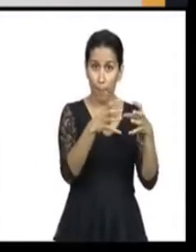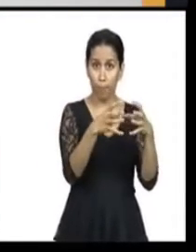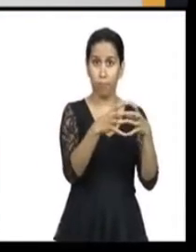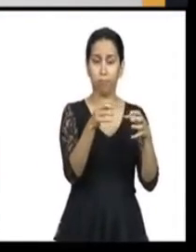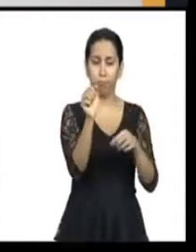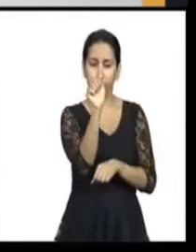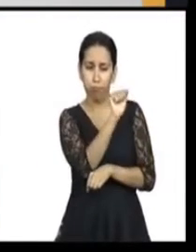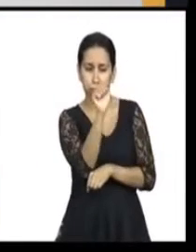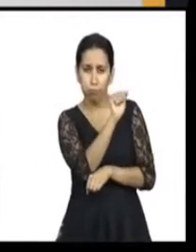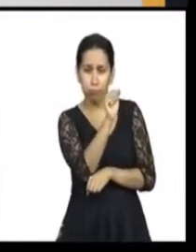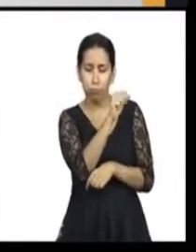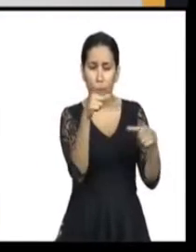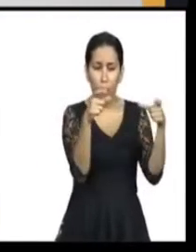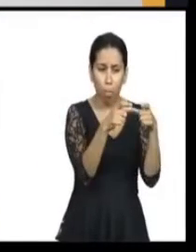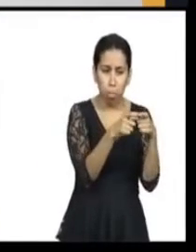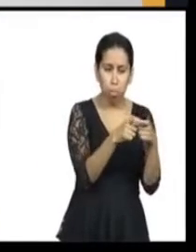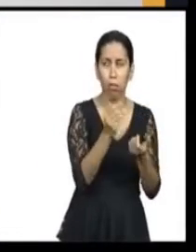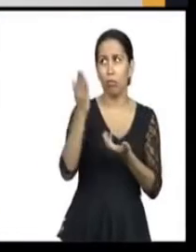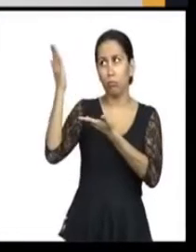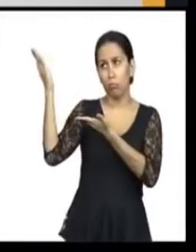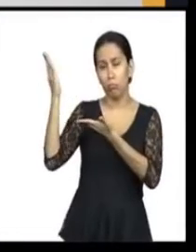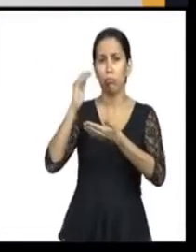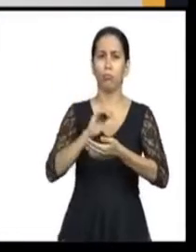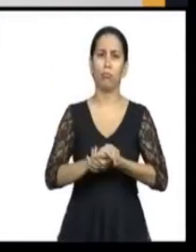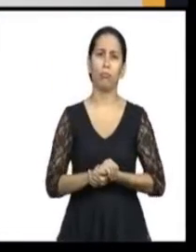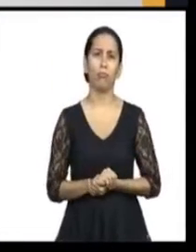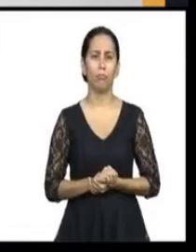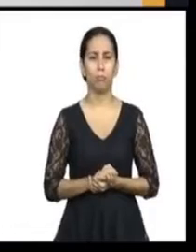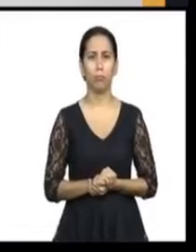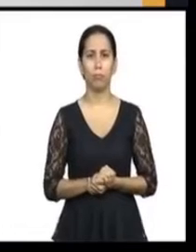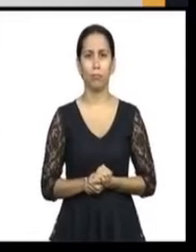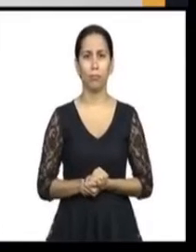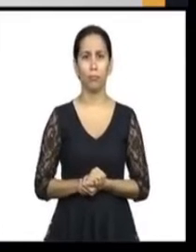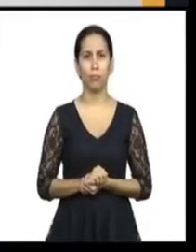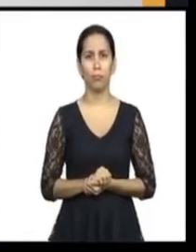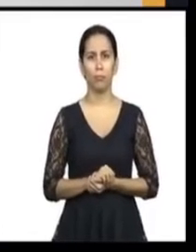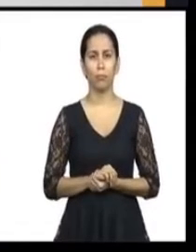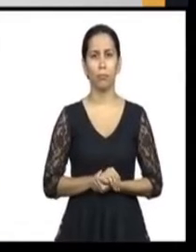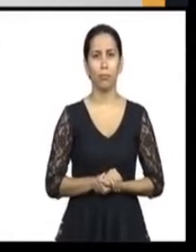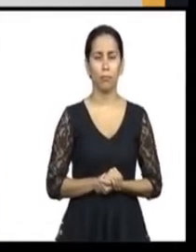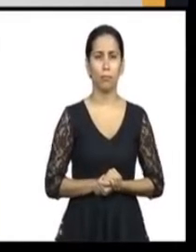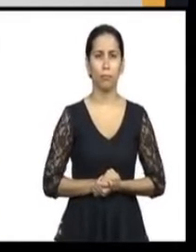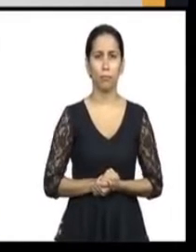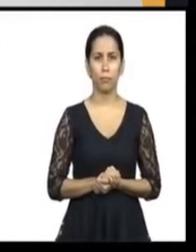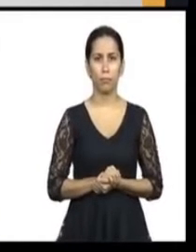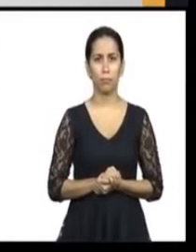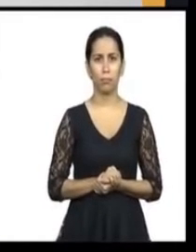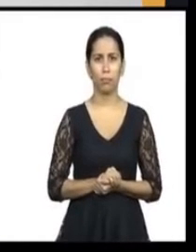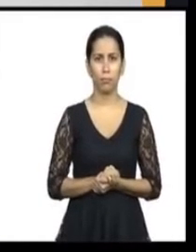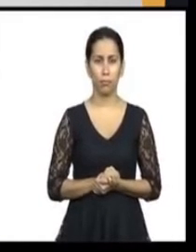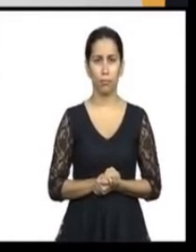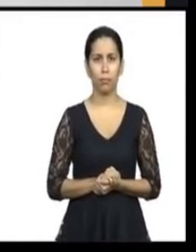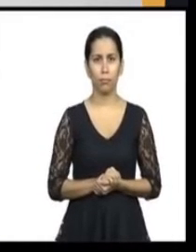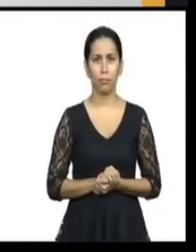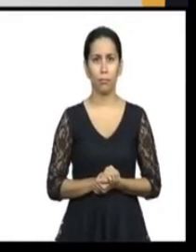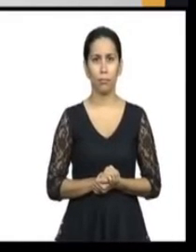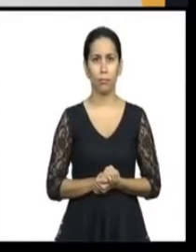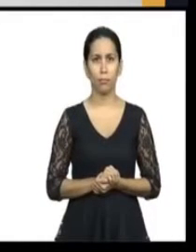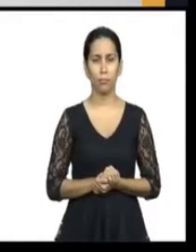mina, como jipes, utilitários, caminhonetes, caminhões de apoio,